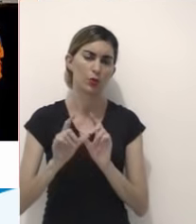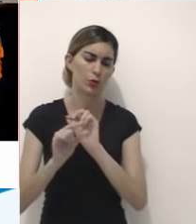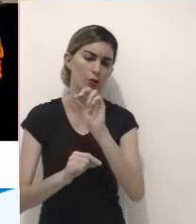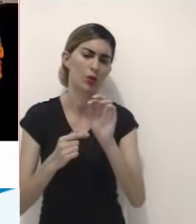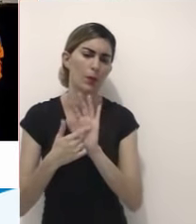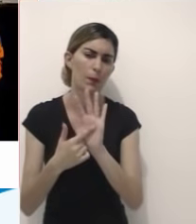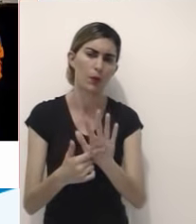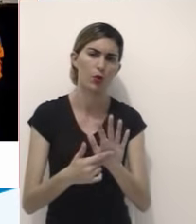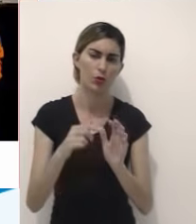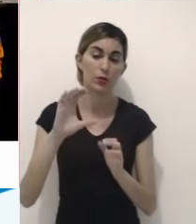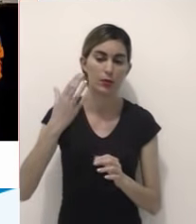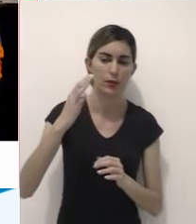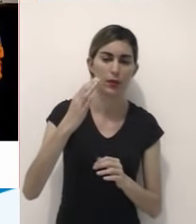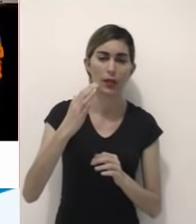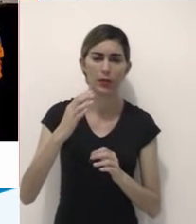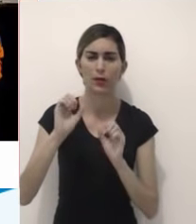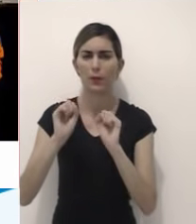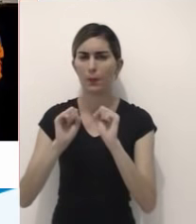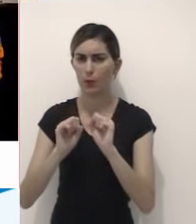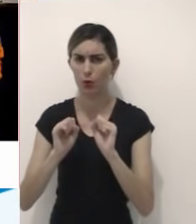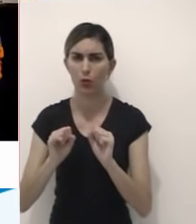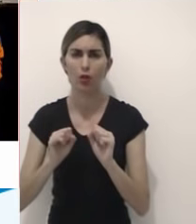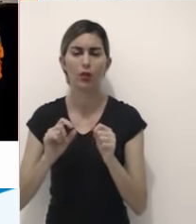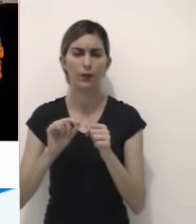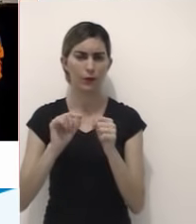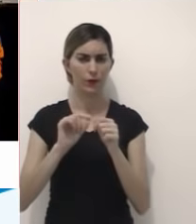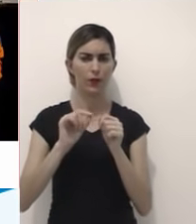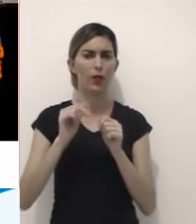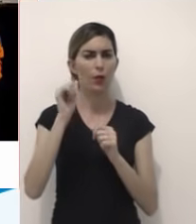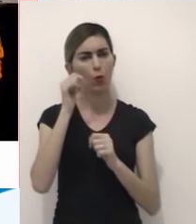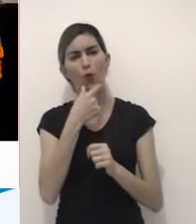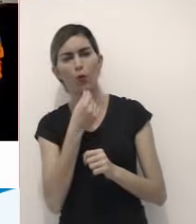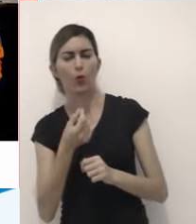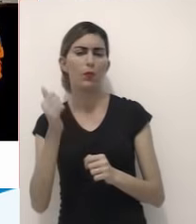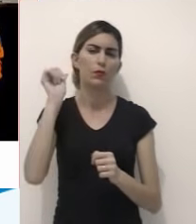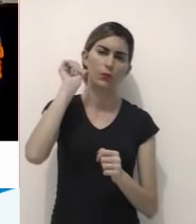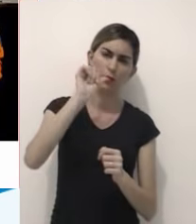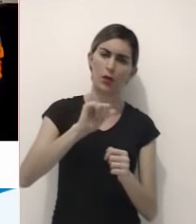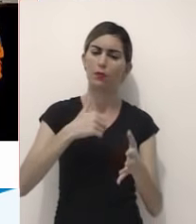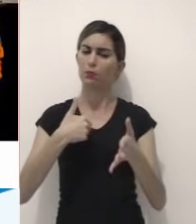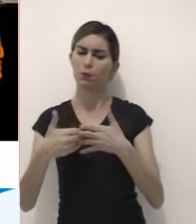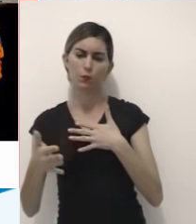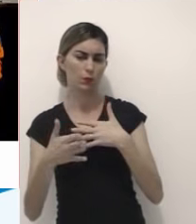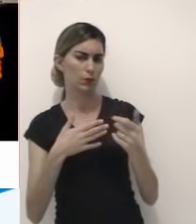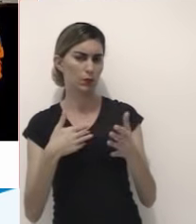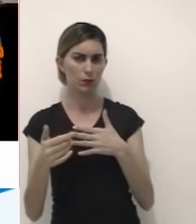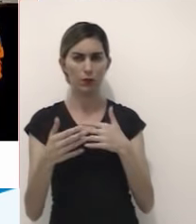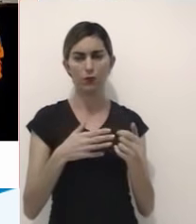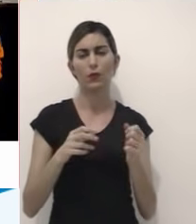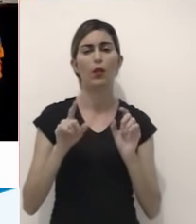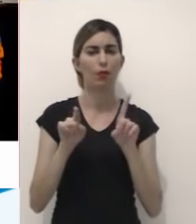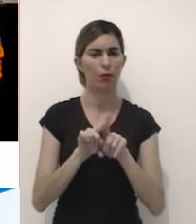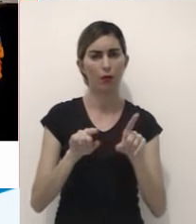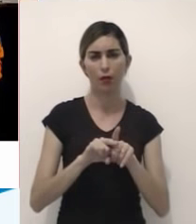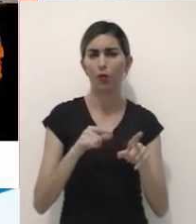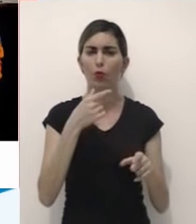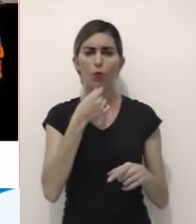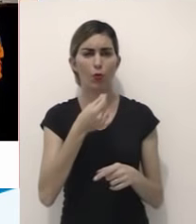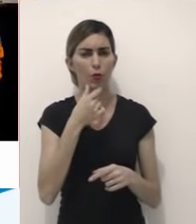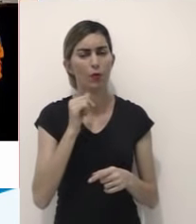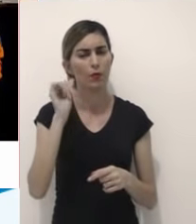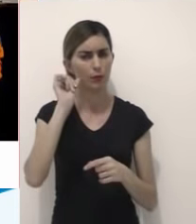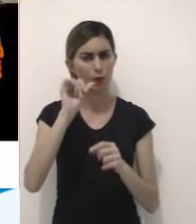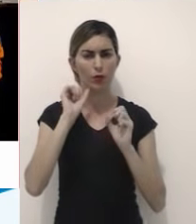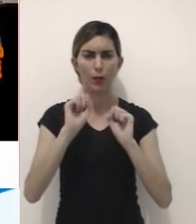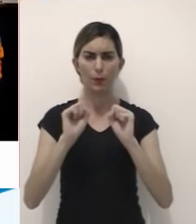mostra em que a ciência ela pode ser realizada tanto por homem como por mulher. Que tanto o homem como a mulher pode